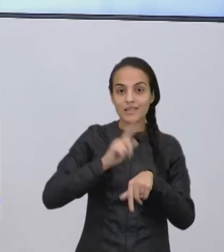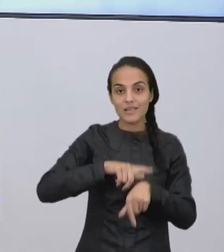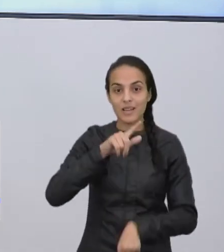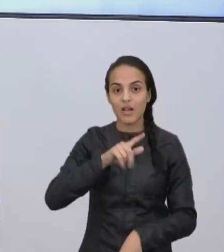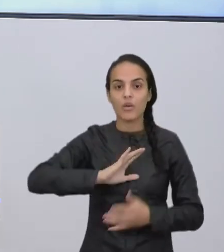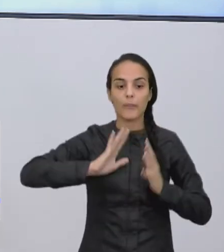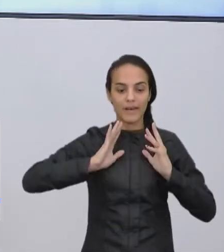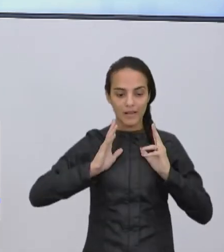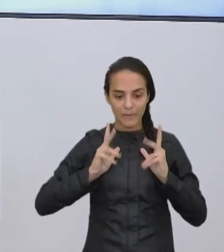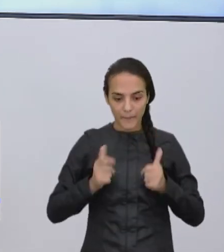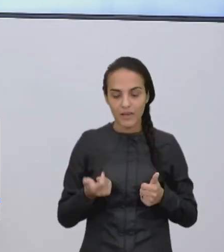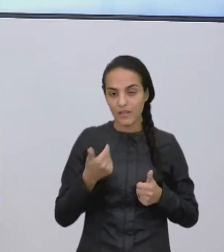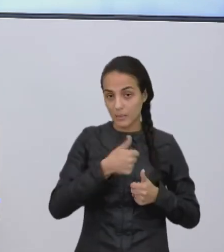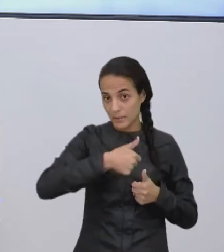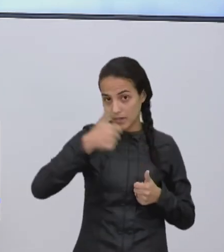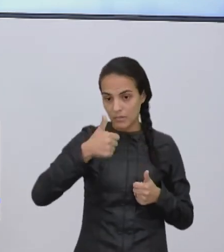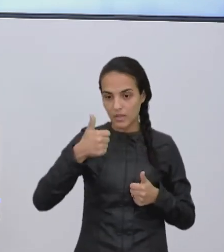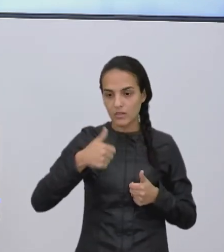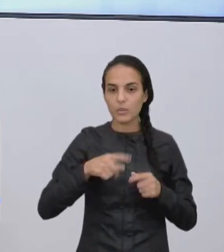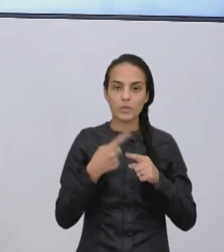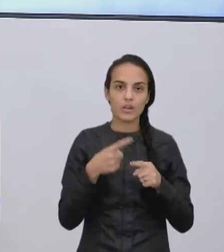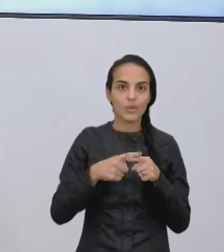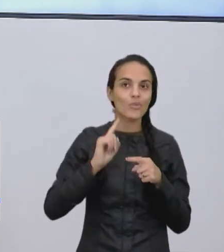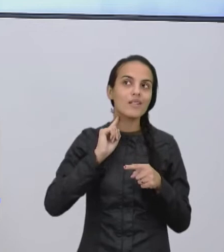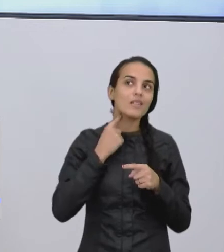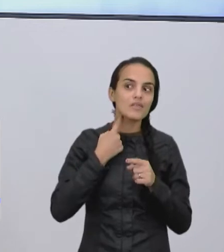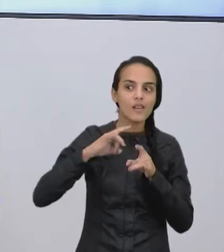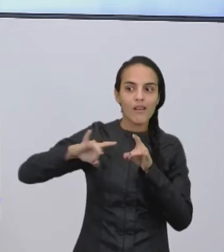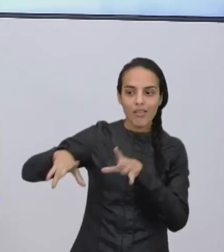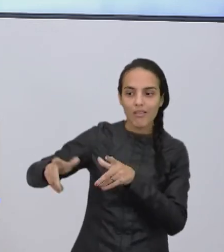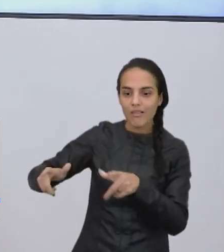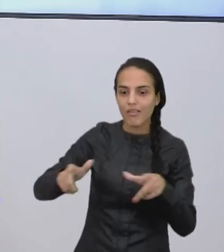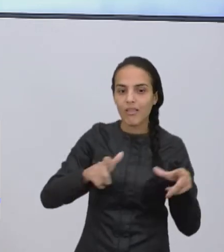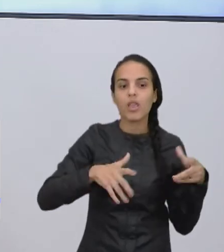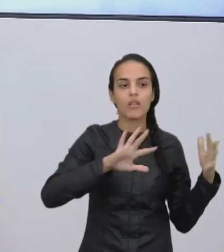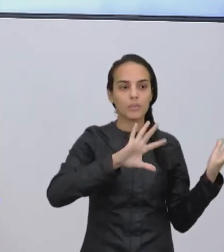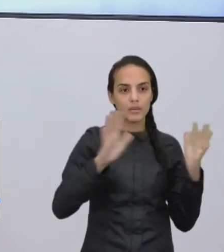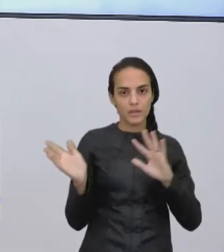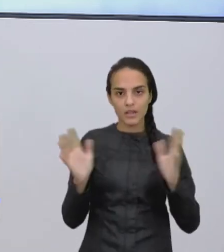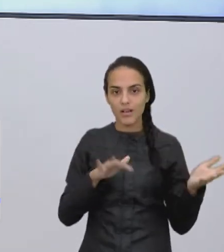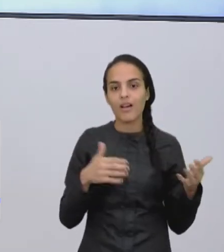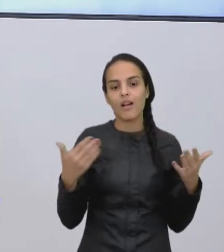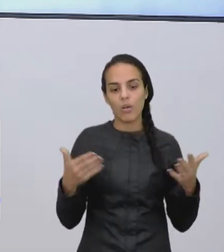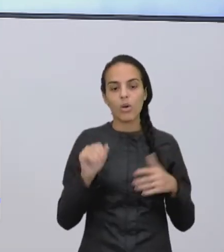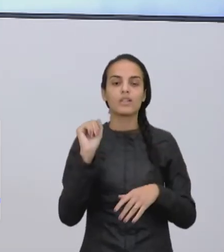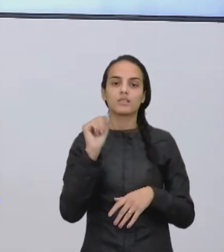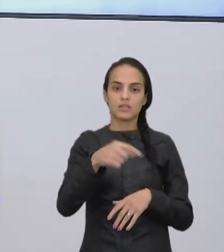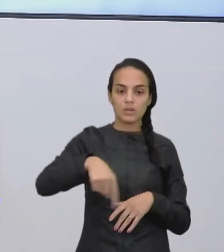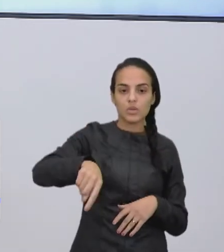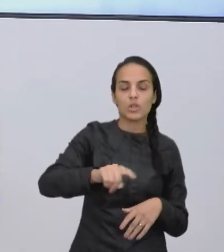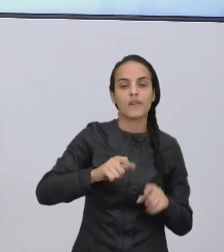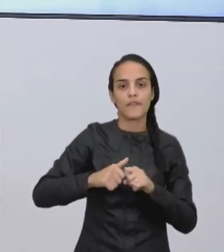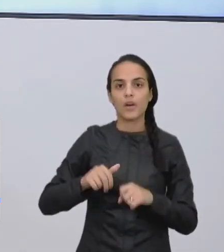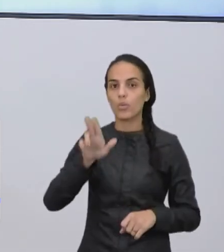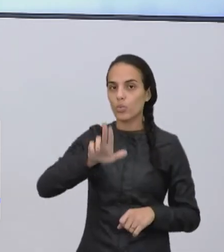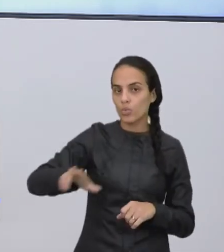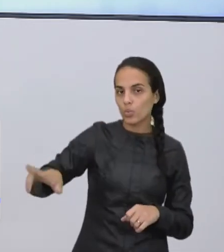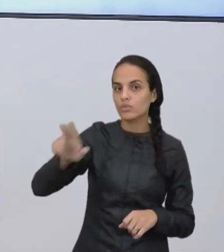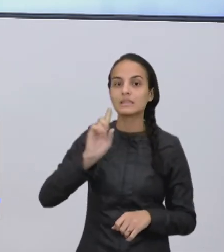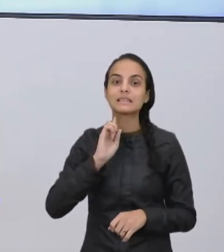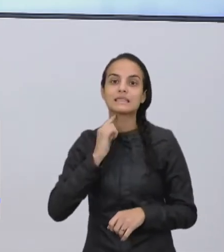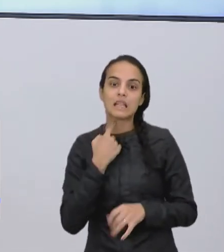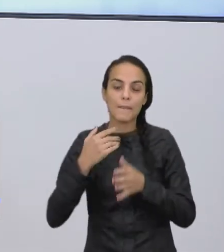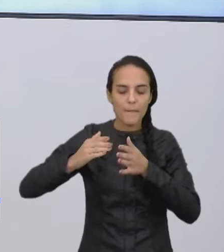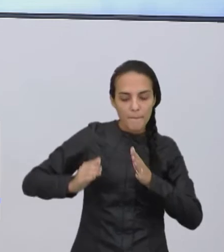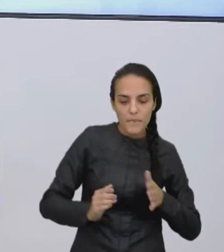uma limpeza, porque o lixo ele ficaria exposto, né, no meio ambiente, e agora se a gente faz o uso desse lixo para